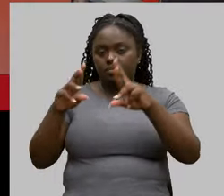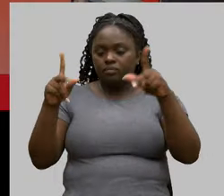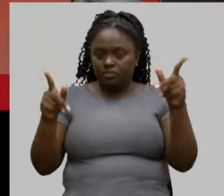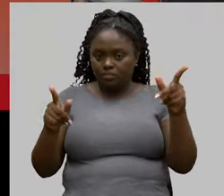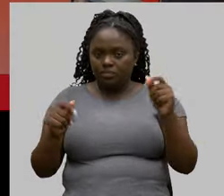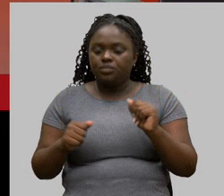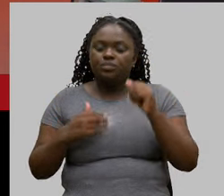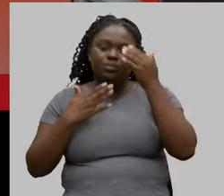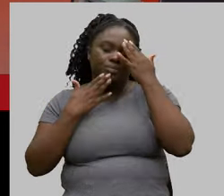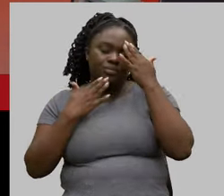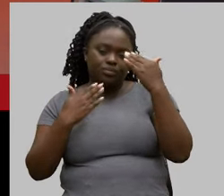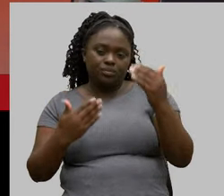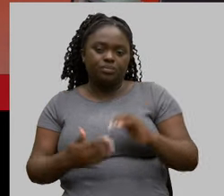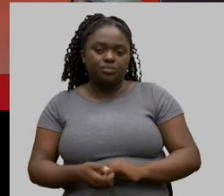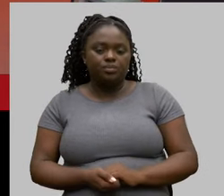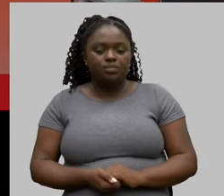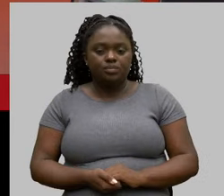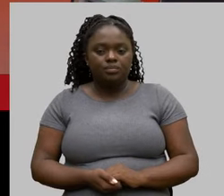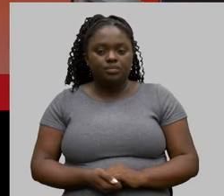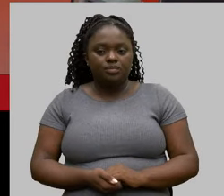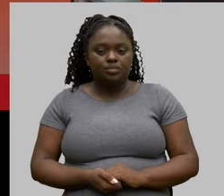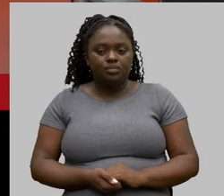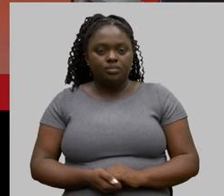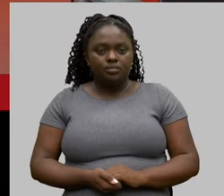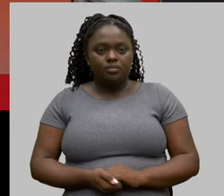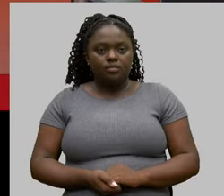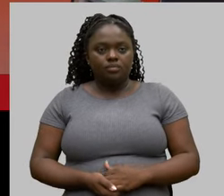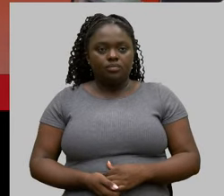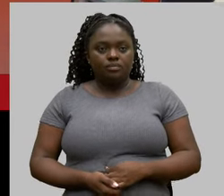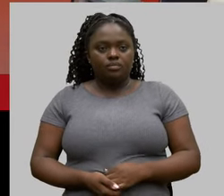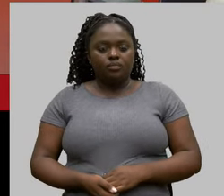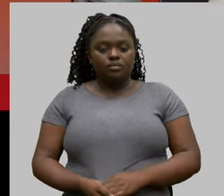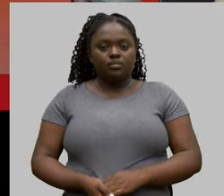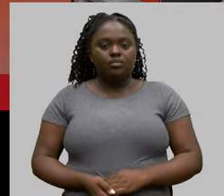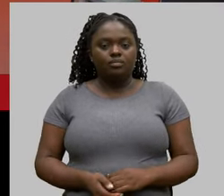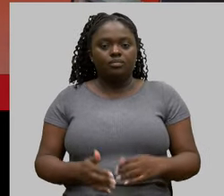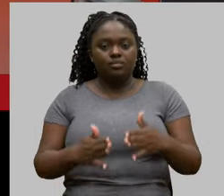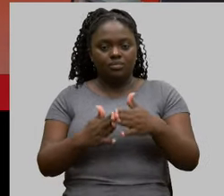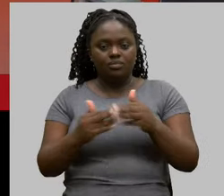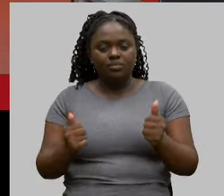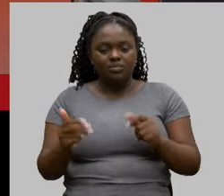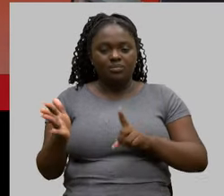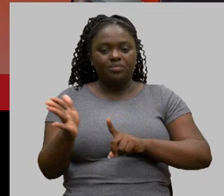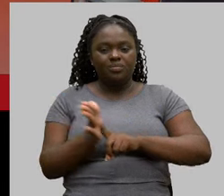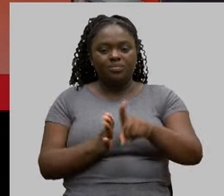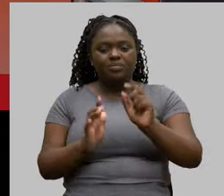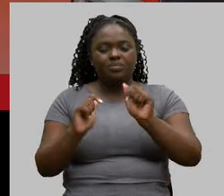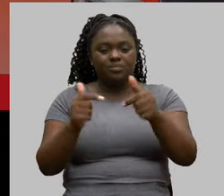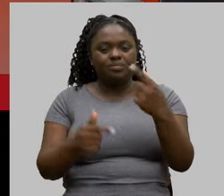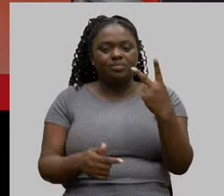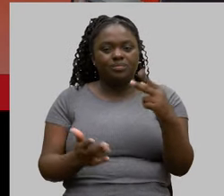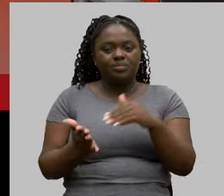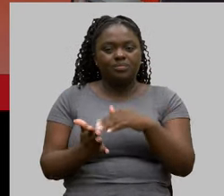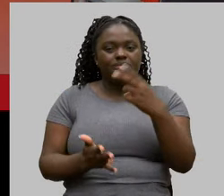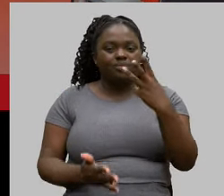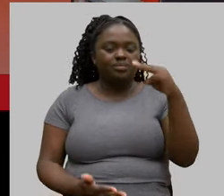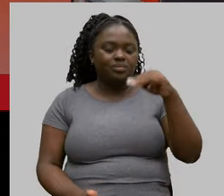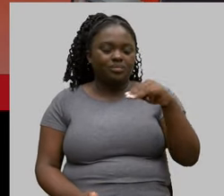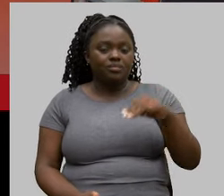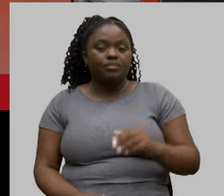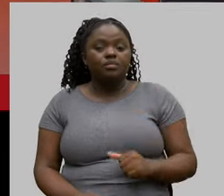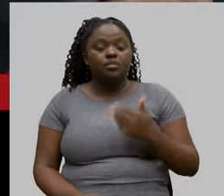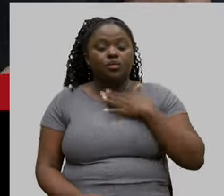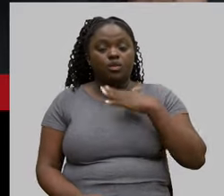a gentileza para que a pergunta seja realizada de 2 a 3 minutos Muito obrigado bom dia meu nome é Gilson eu sou do